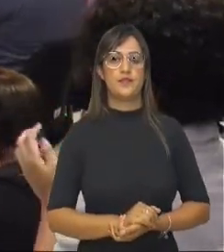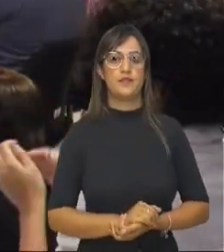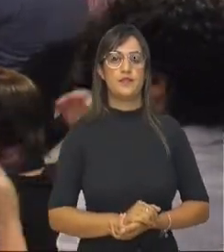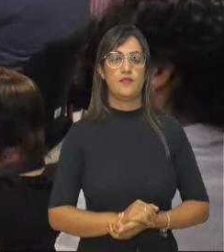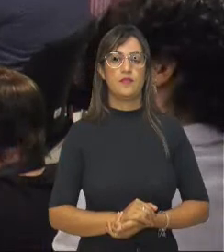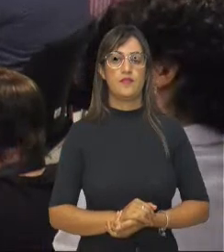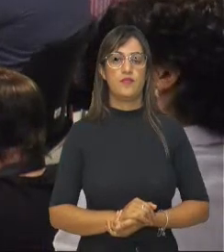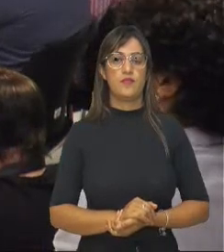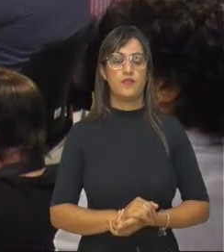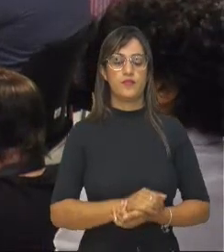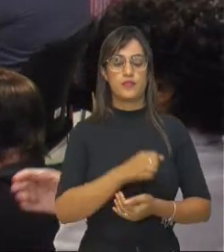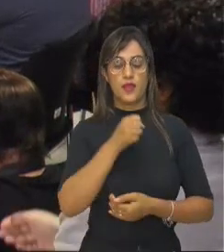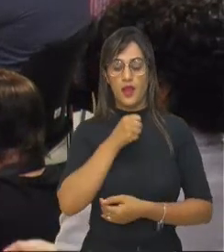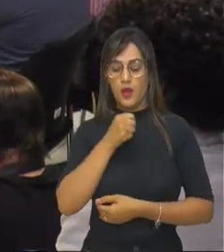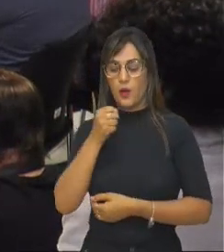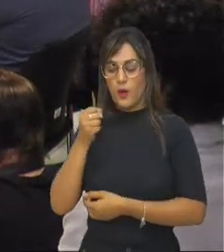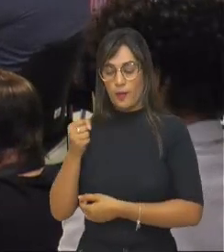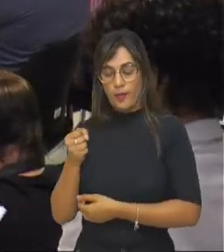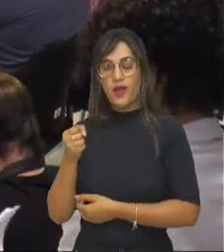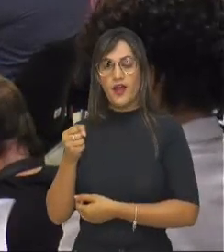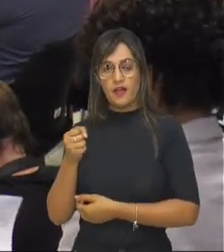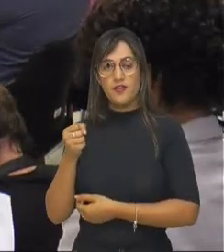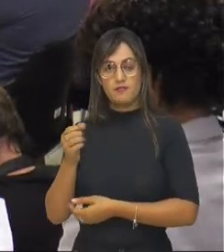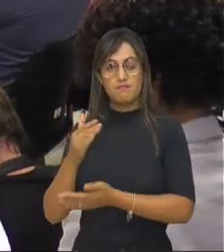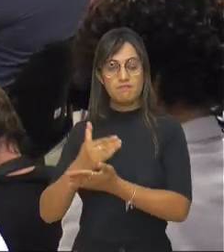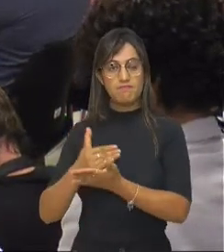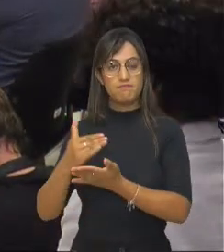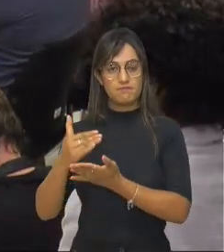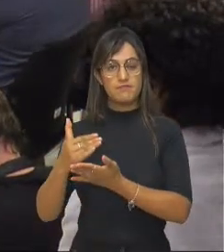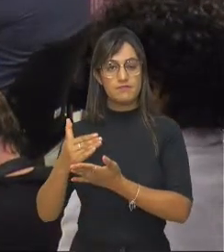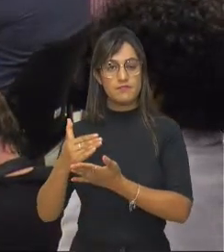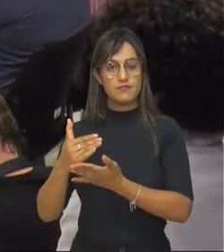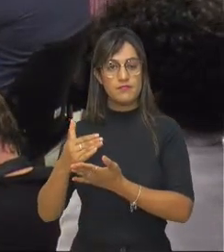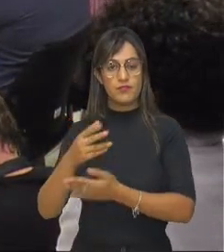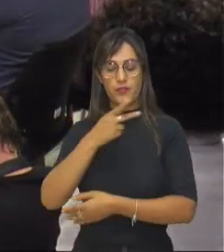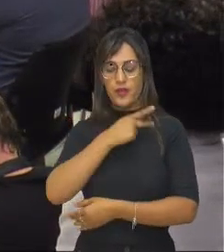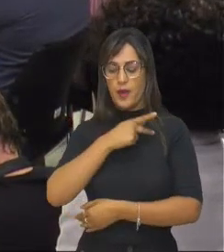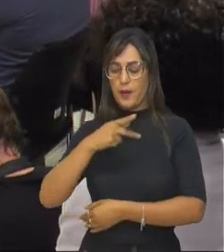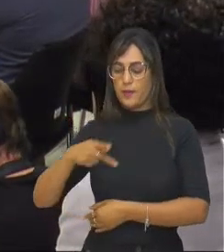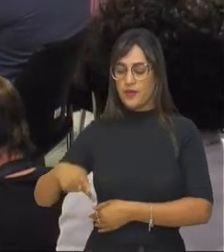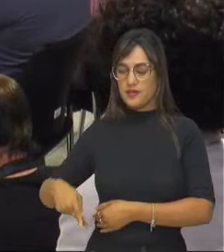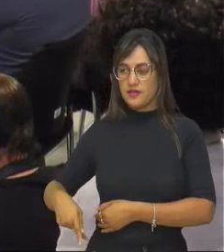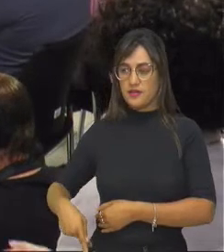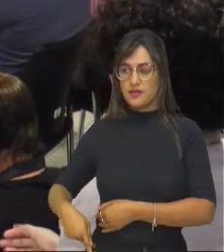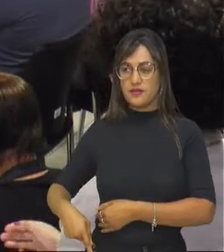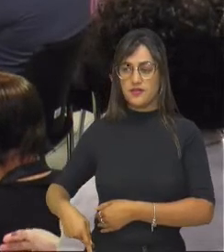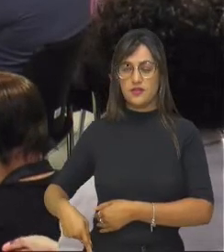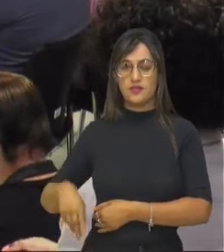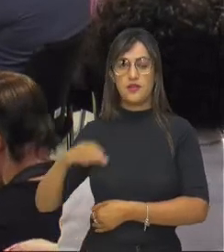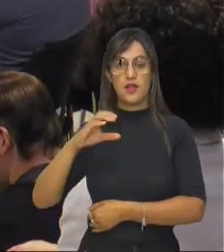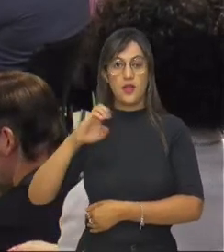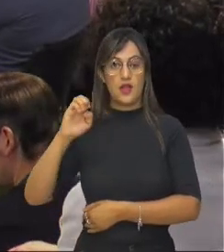Com a palavra, para a condução dos trabalhos, a presidenta Céu Cavalcante.